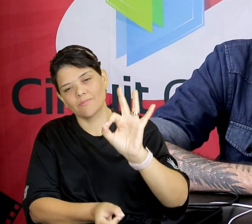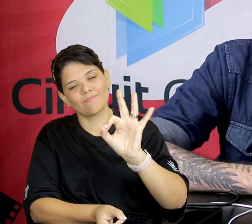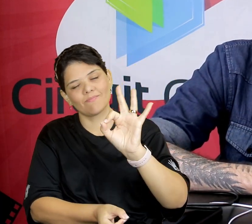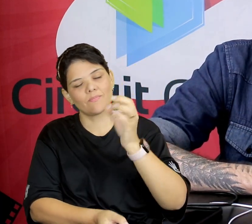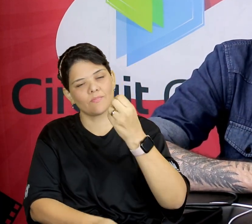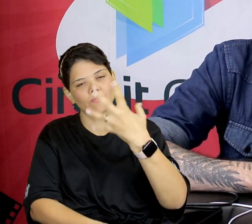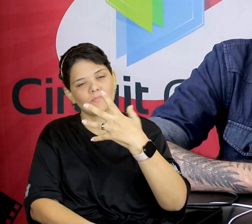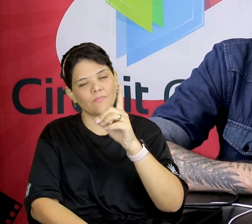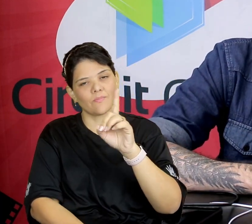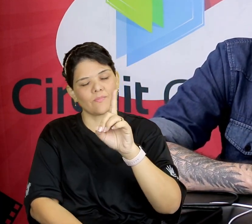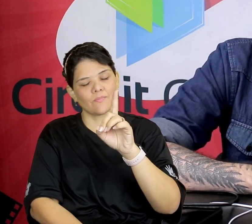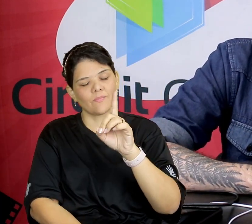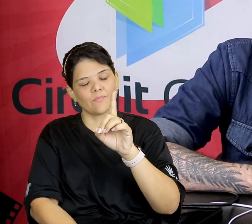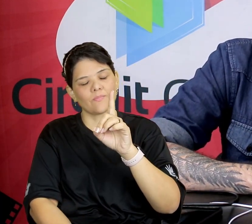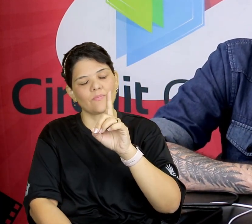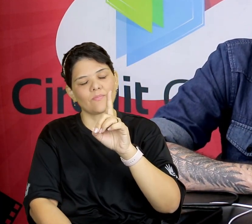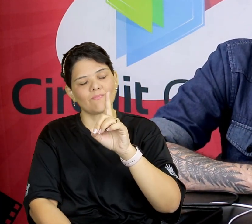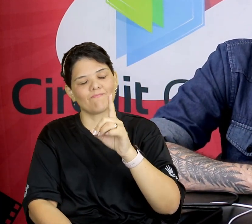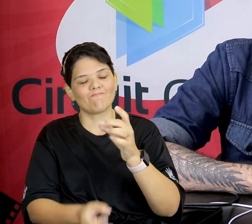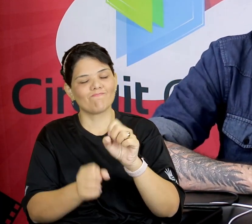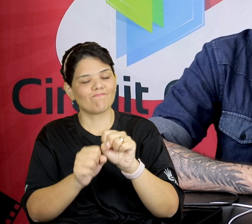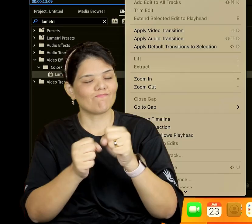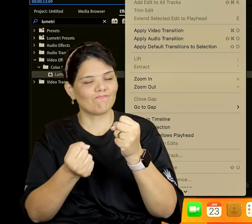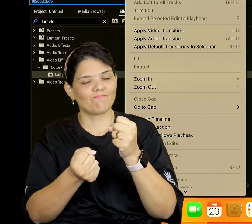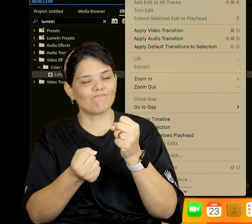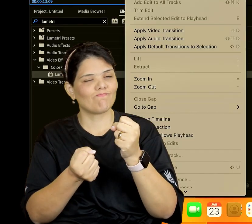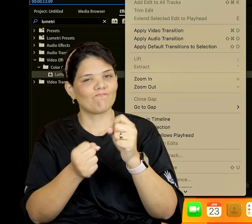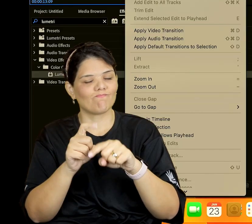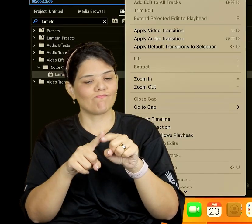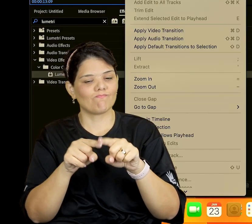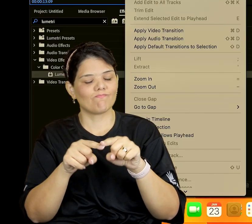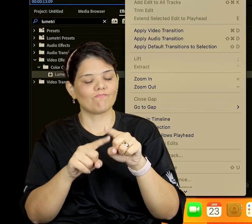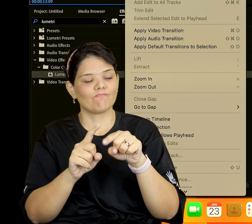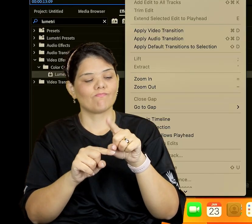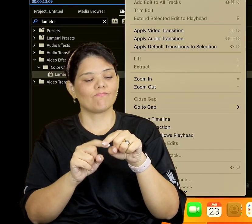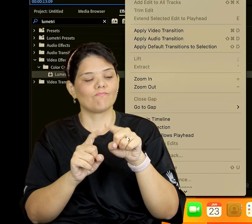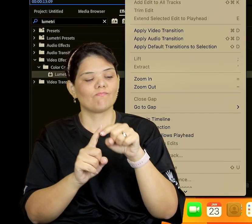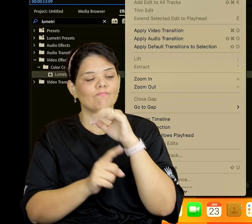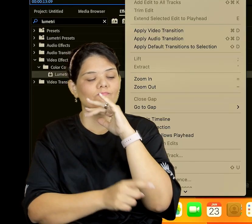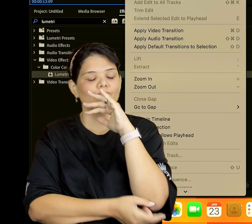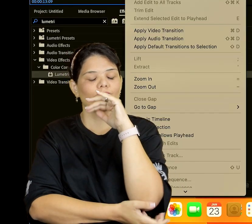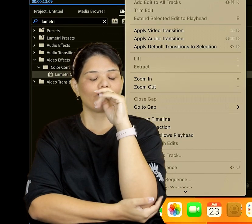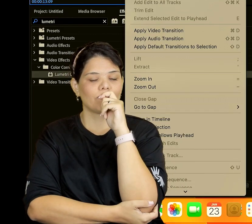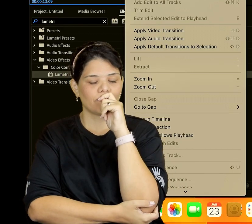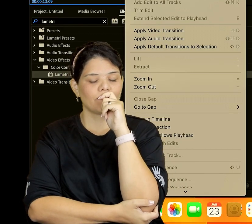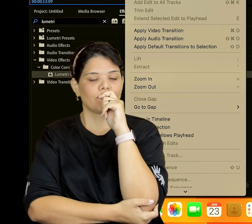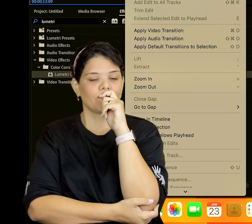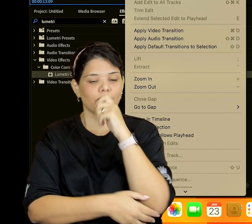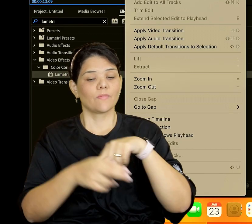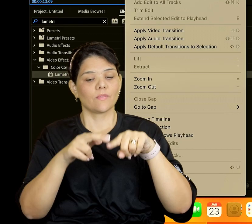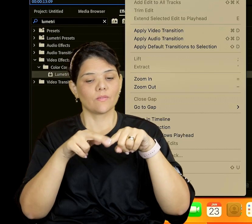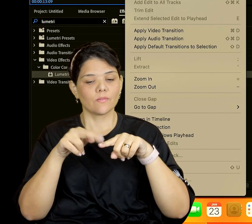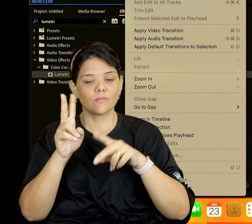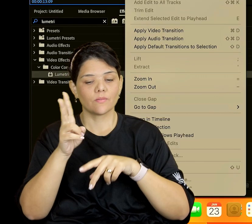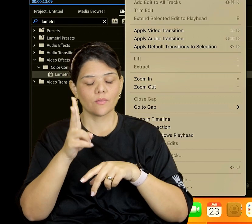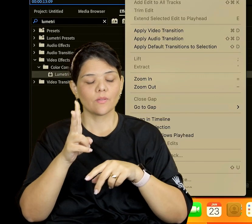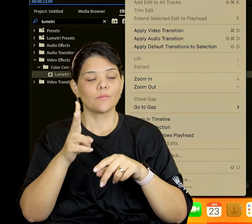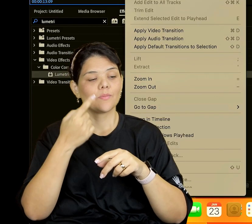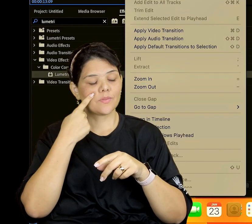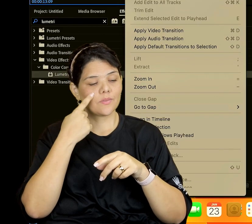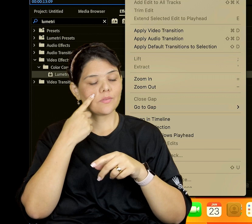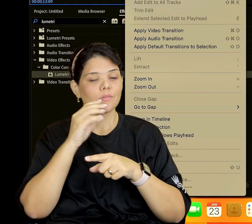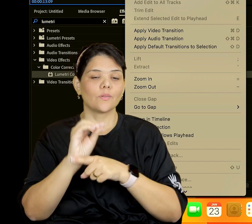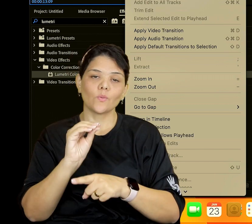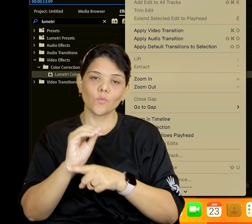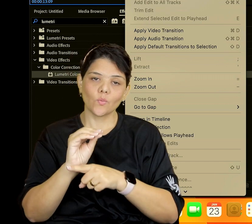gente estraga o nosso material bruto, beleza? Então por isso que é sempre tomar cuidado. Esse vídeo foi